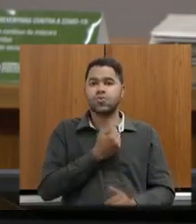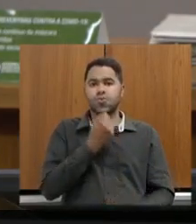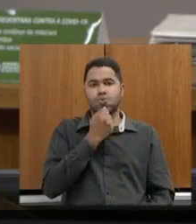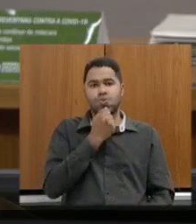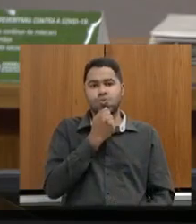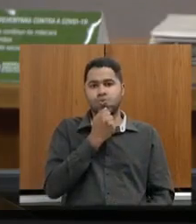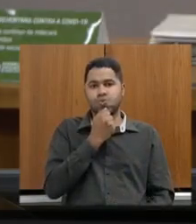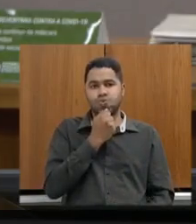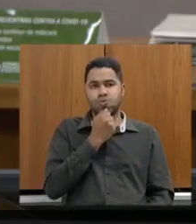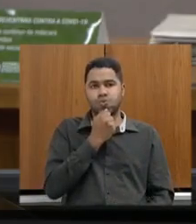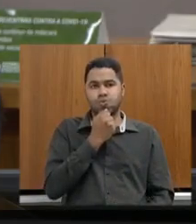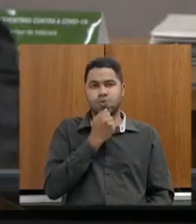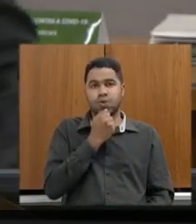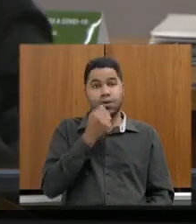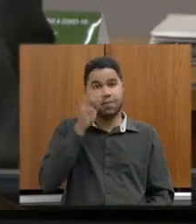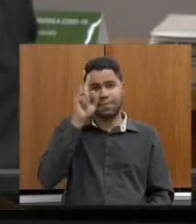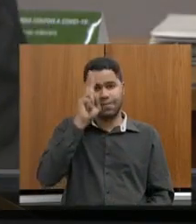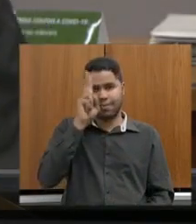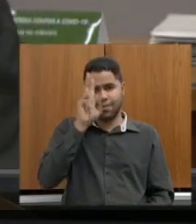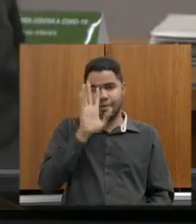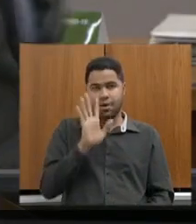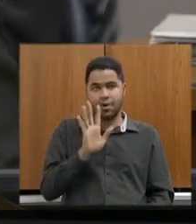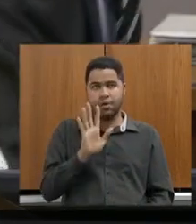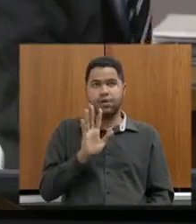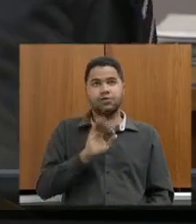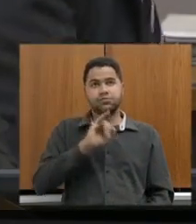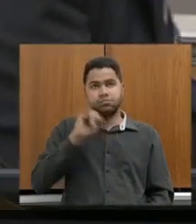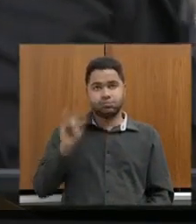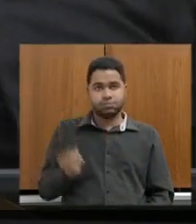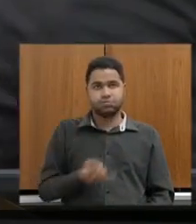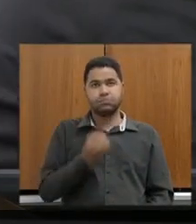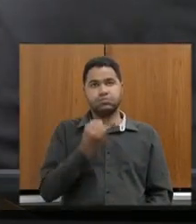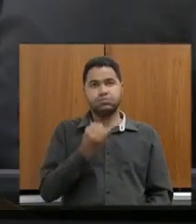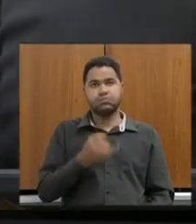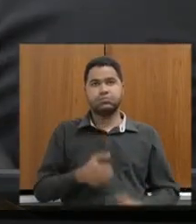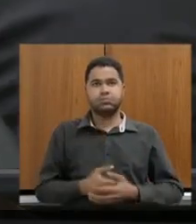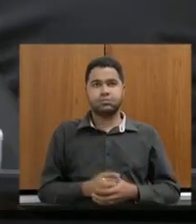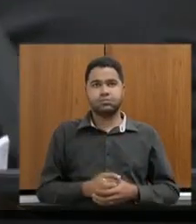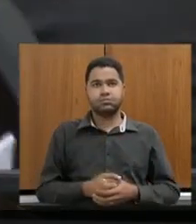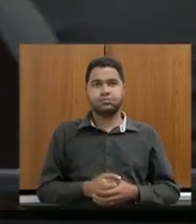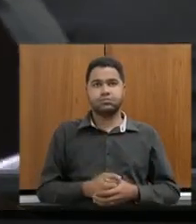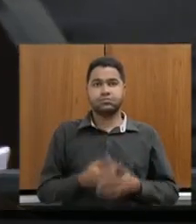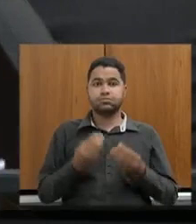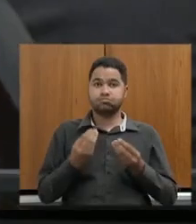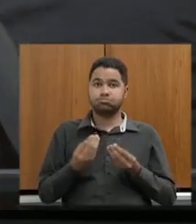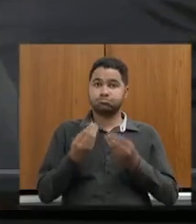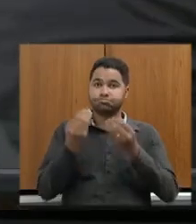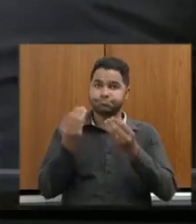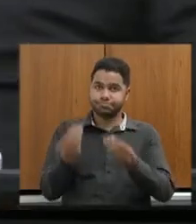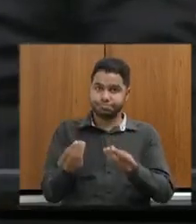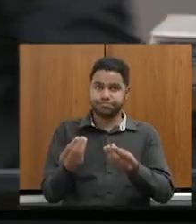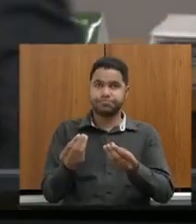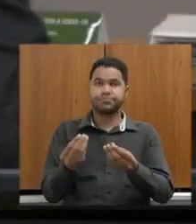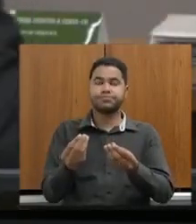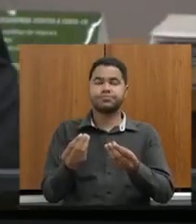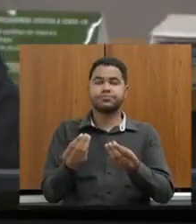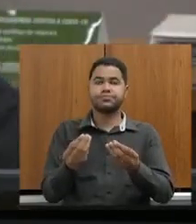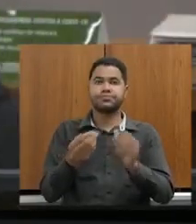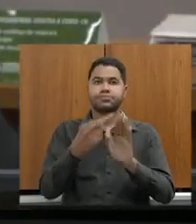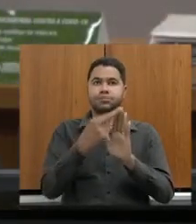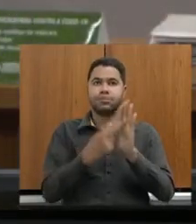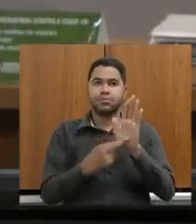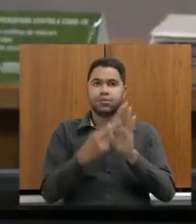ele de pronto aqui de memória que era aproveitar para entregar aqui em mãos o nosso